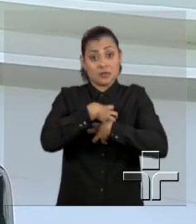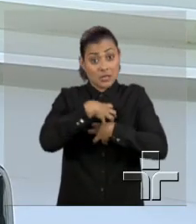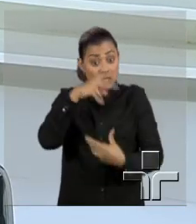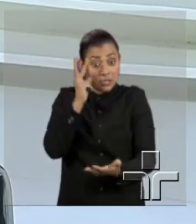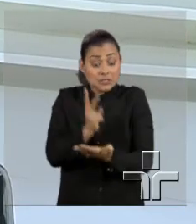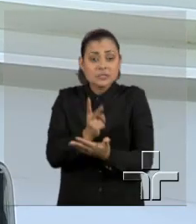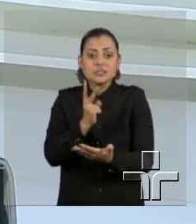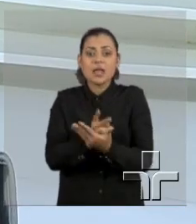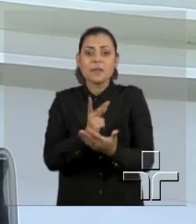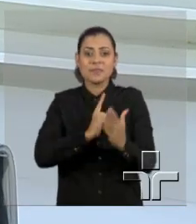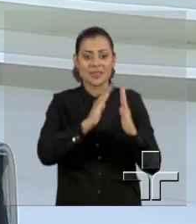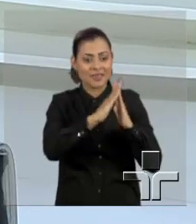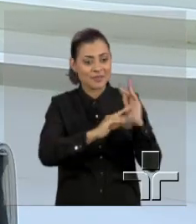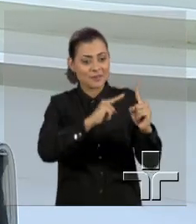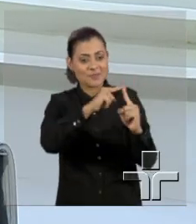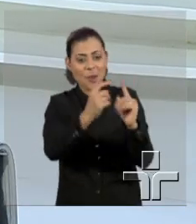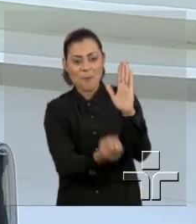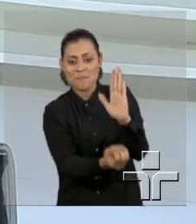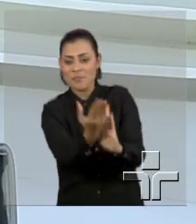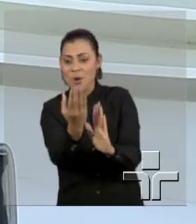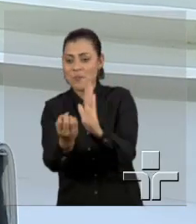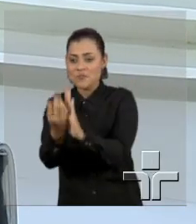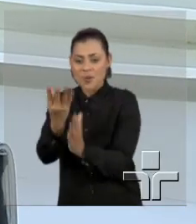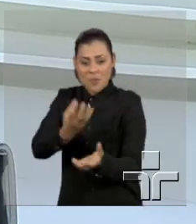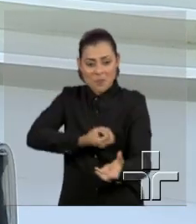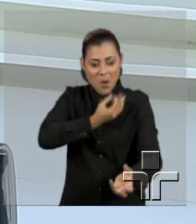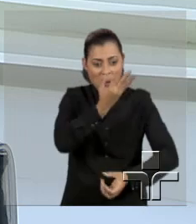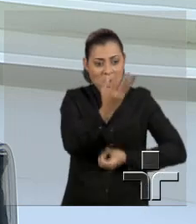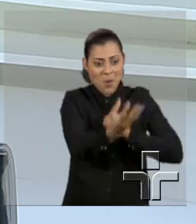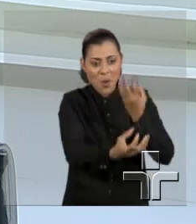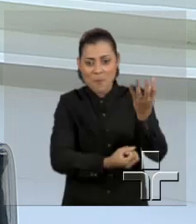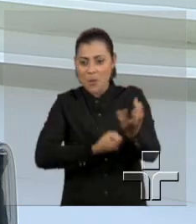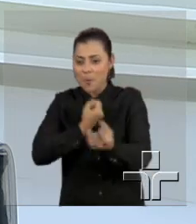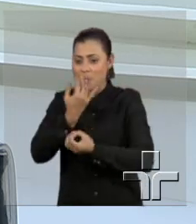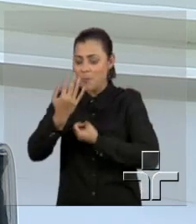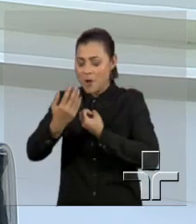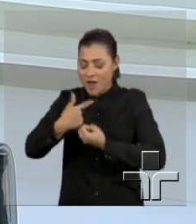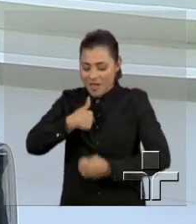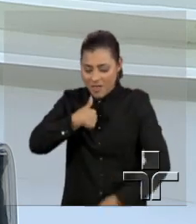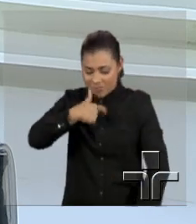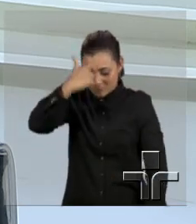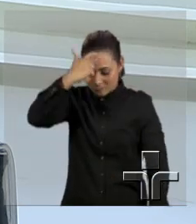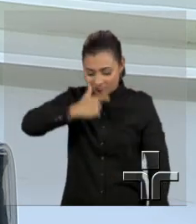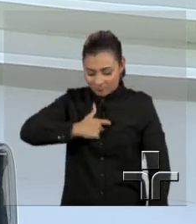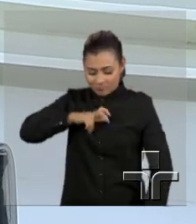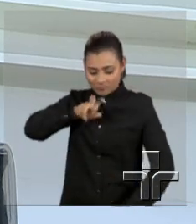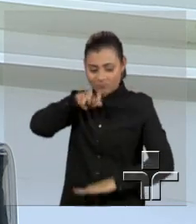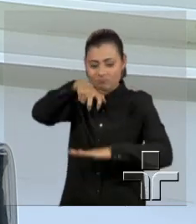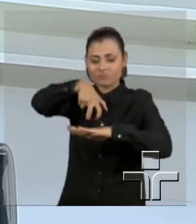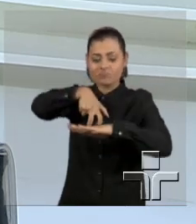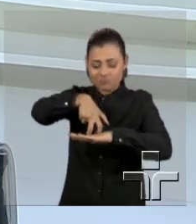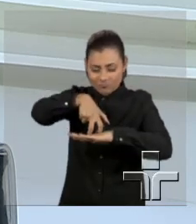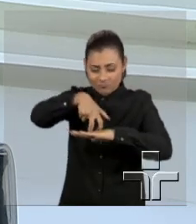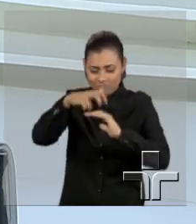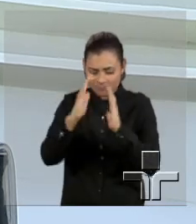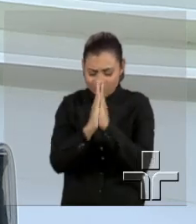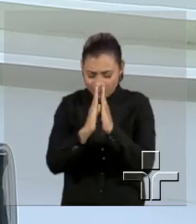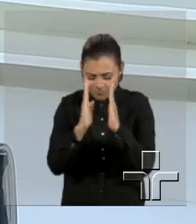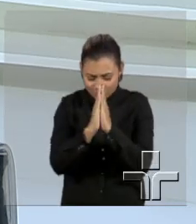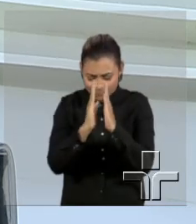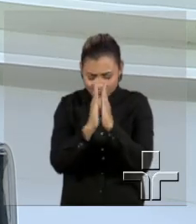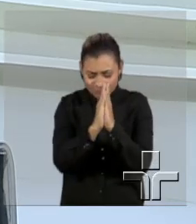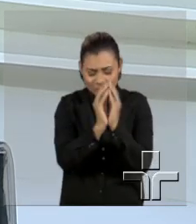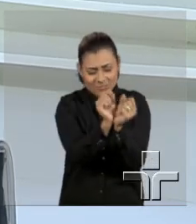tantas catedrais de Castro Alves, foi que dobrei os meus joelhos de crente radical na